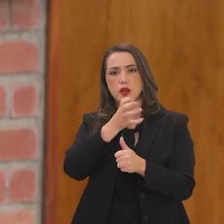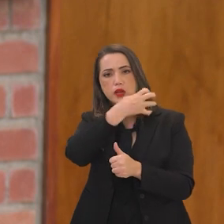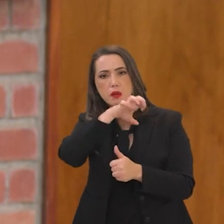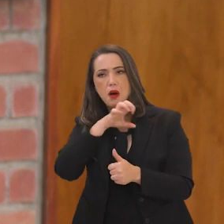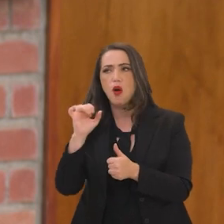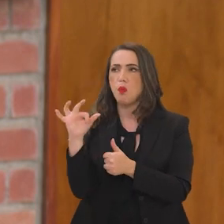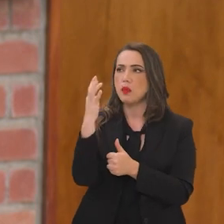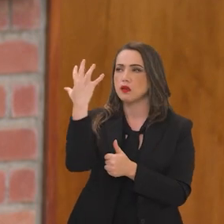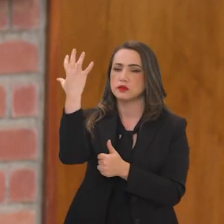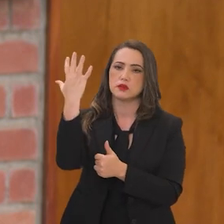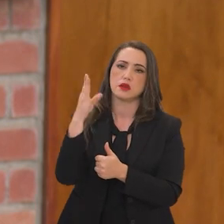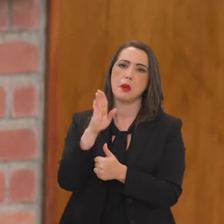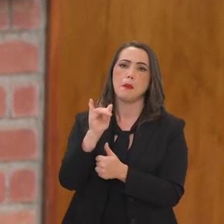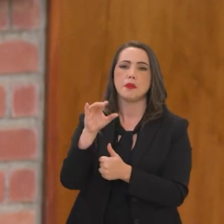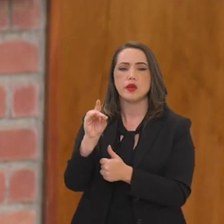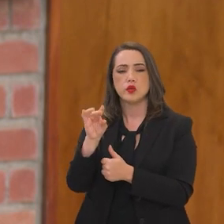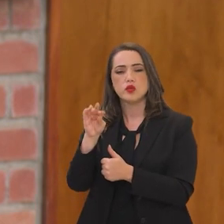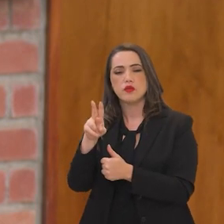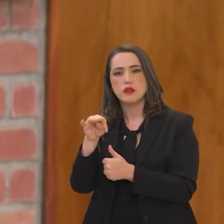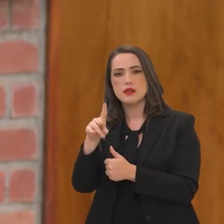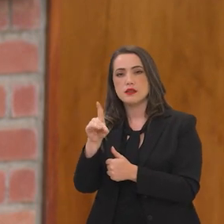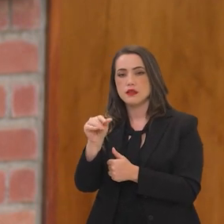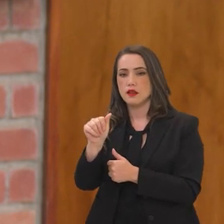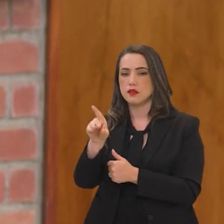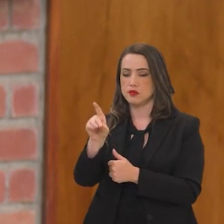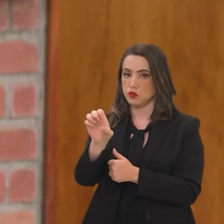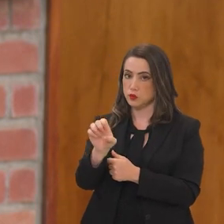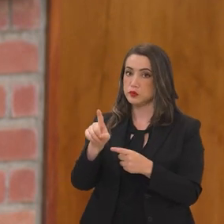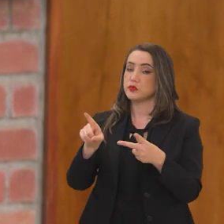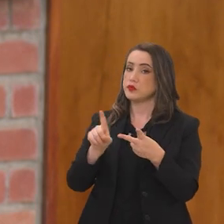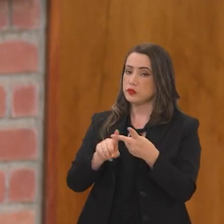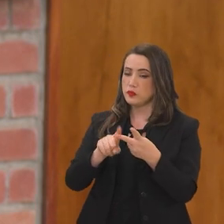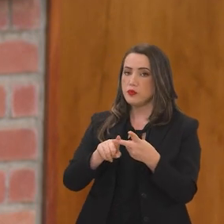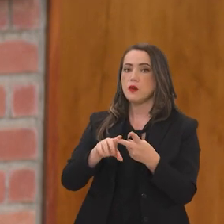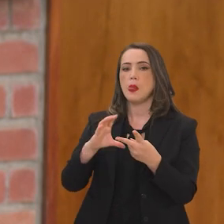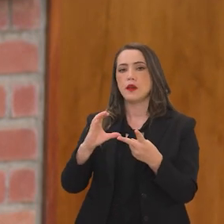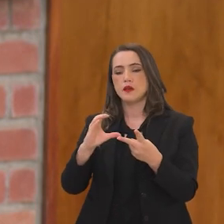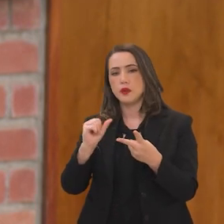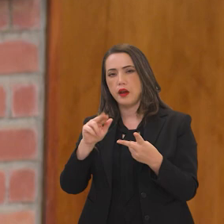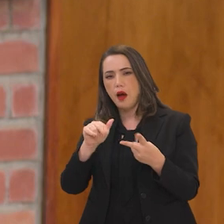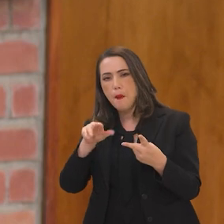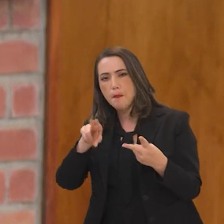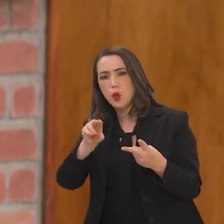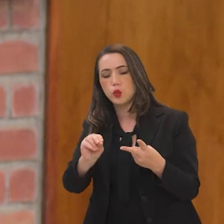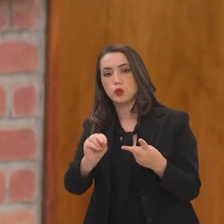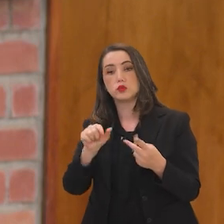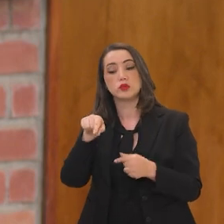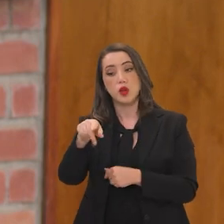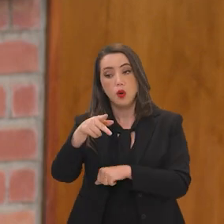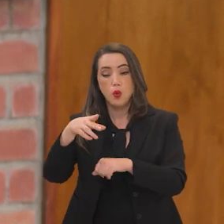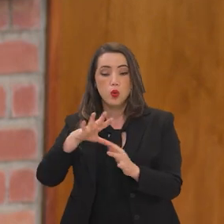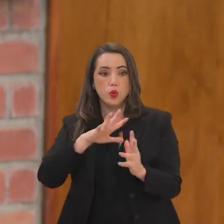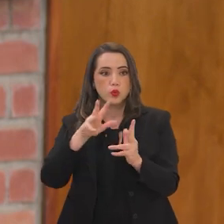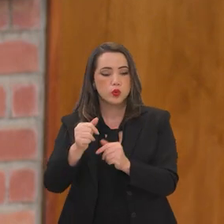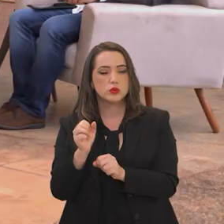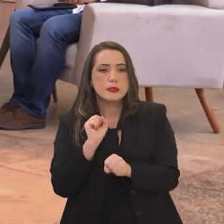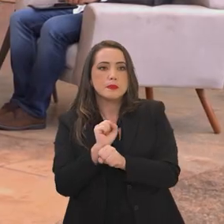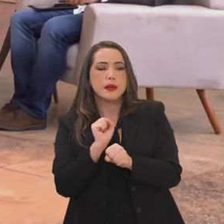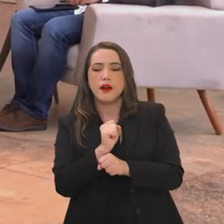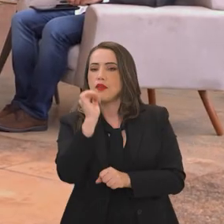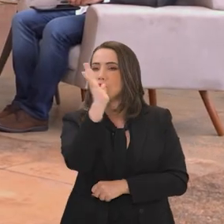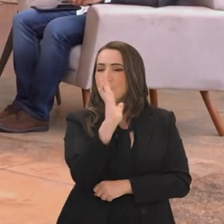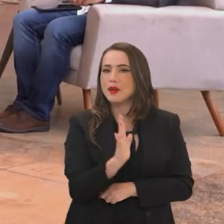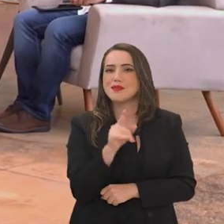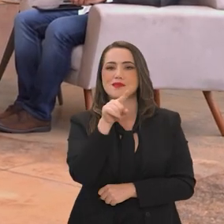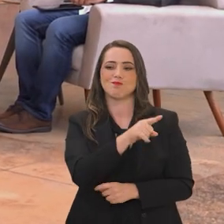climática Então acho que o mundo esperava do Brasil Exatamente Essa liderança de servir como um exemplo para essa faixa tropical do